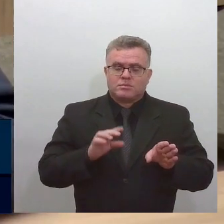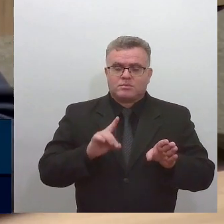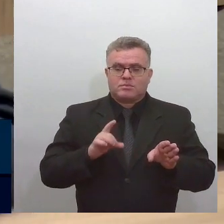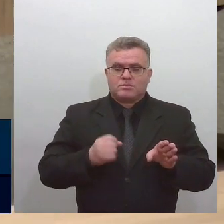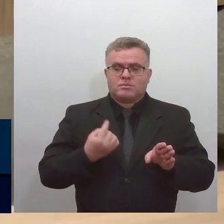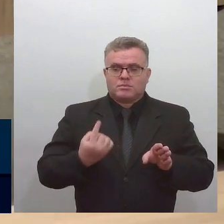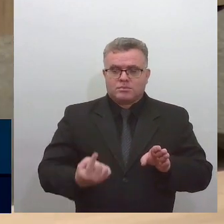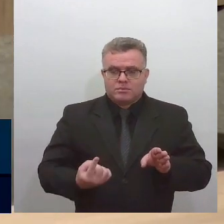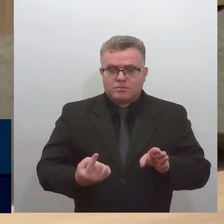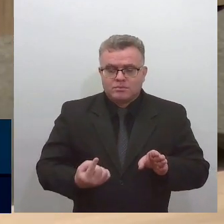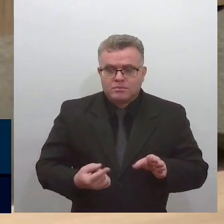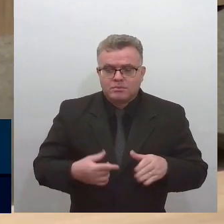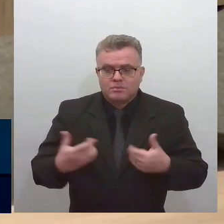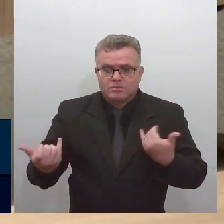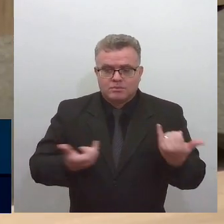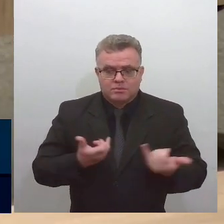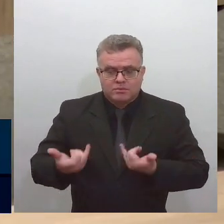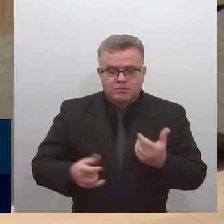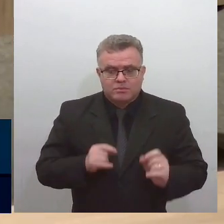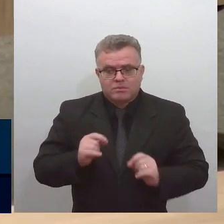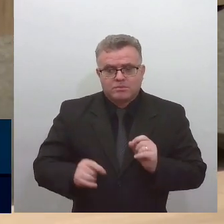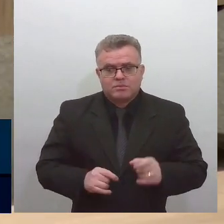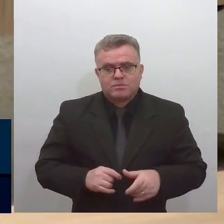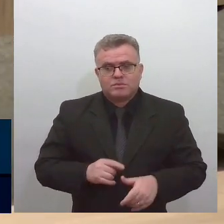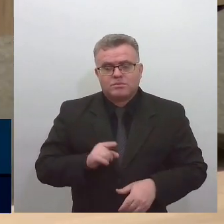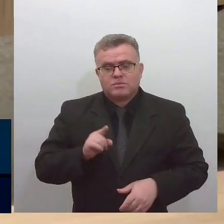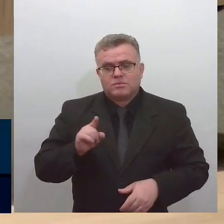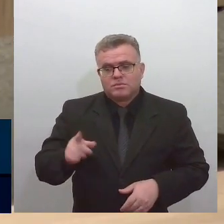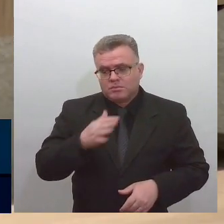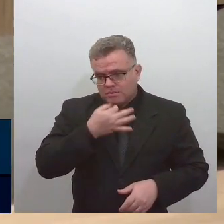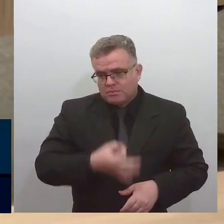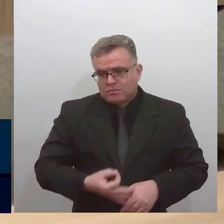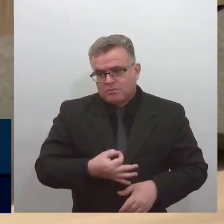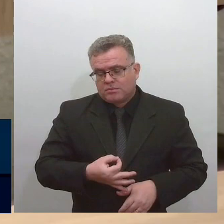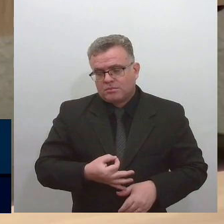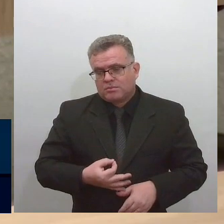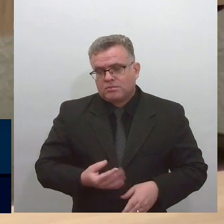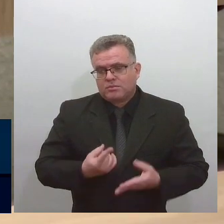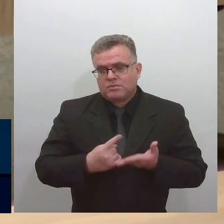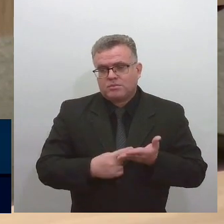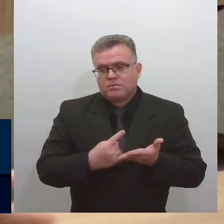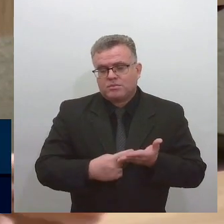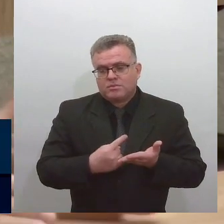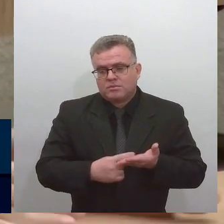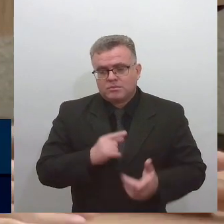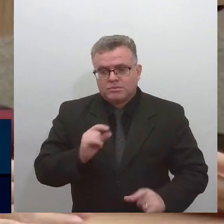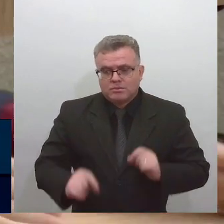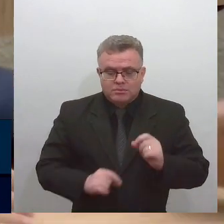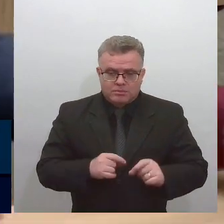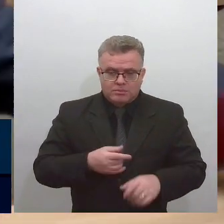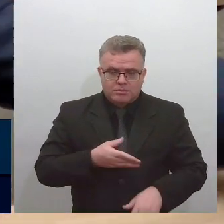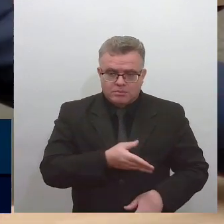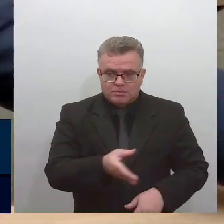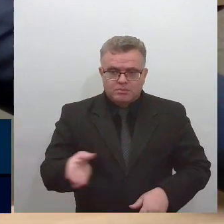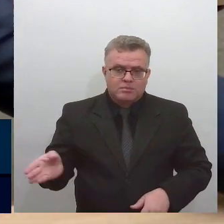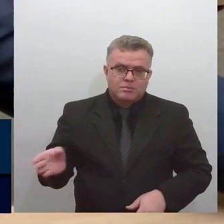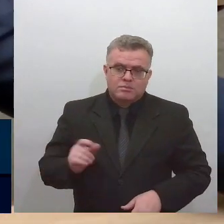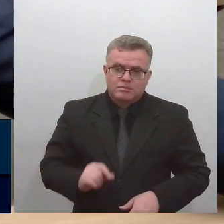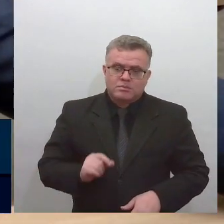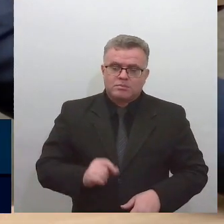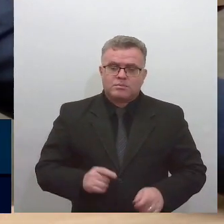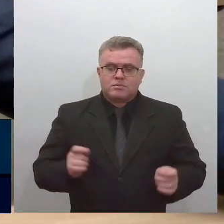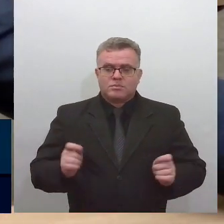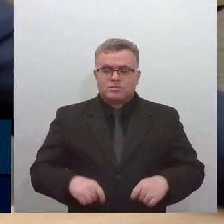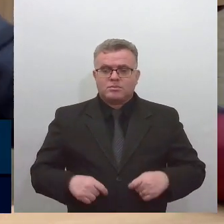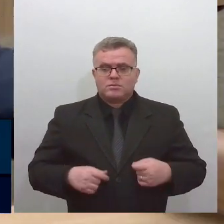informações o denito sugeriu que fosse desviado o trajeto para ficar